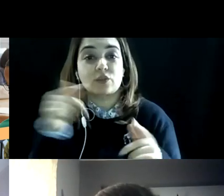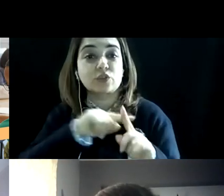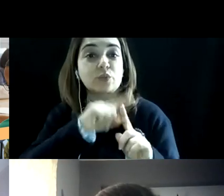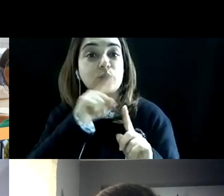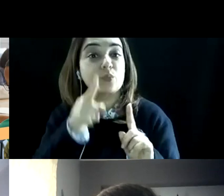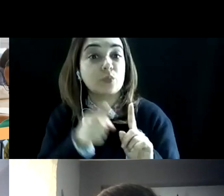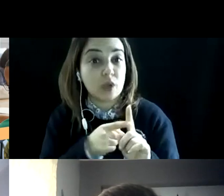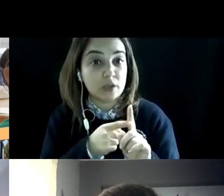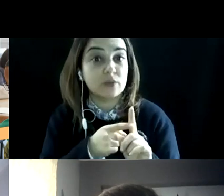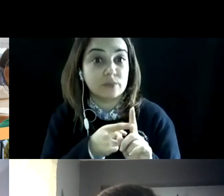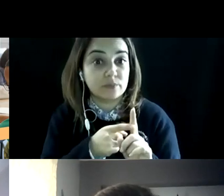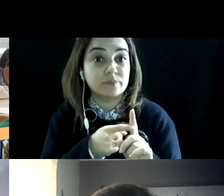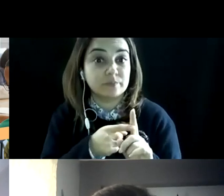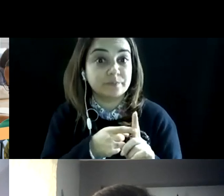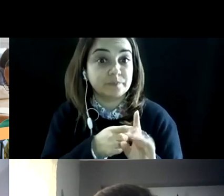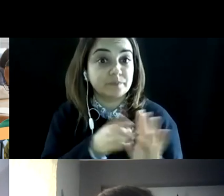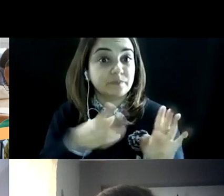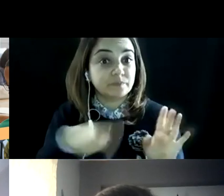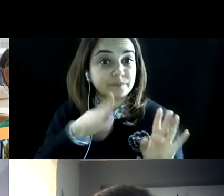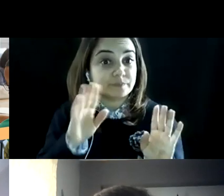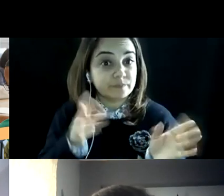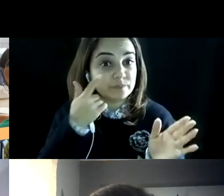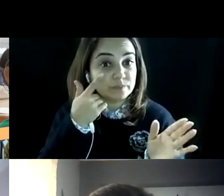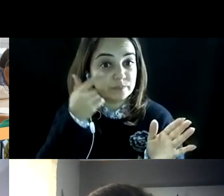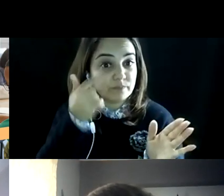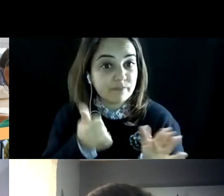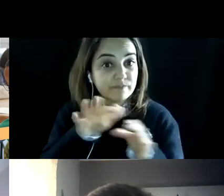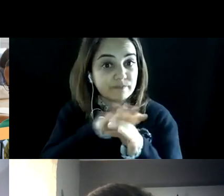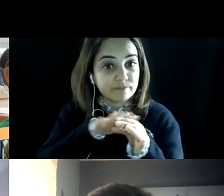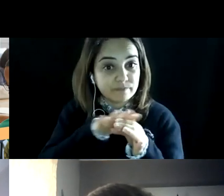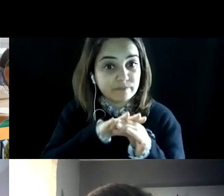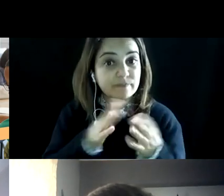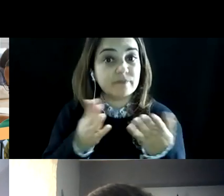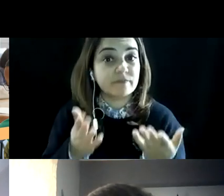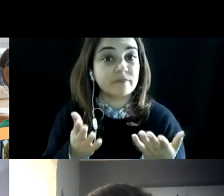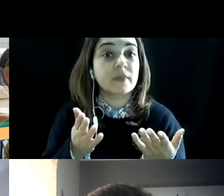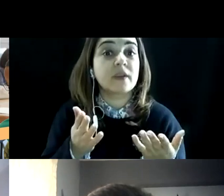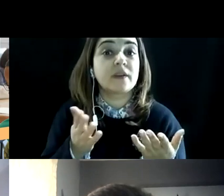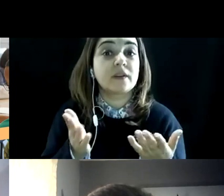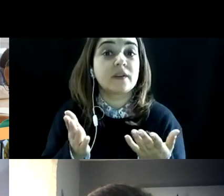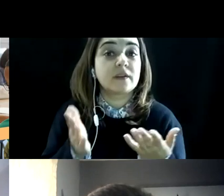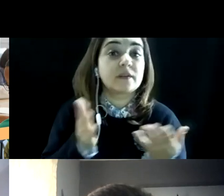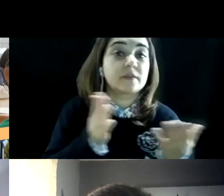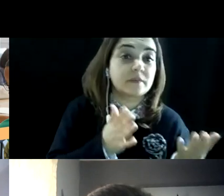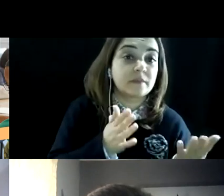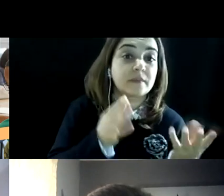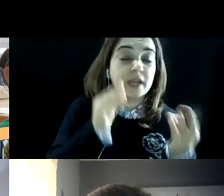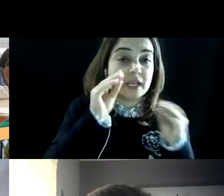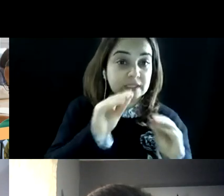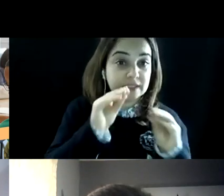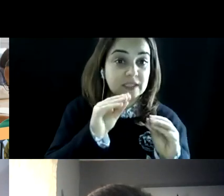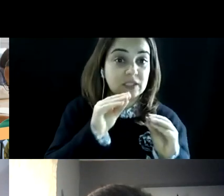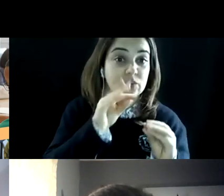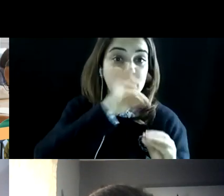preciso termos alguma noção destas realidades. Portanto, digamos, este ensino